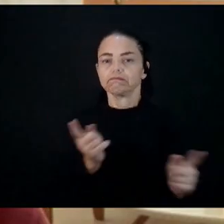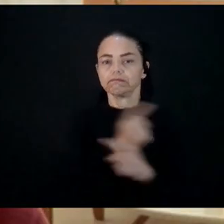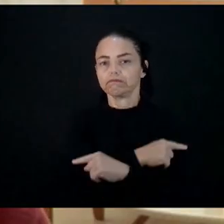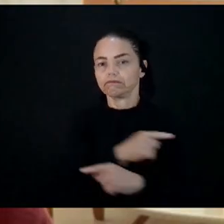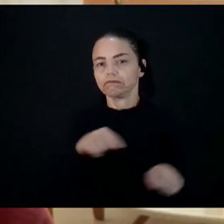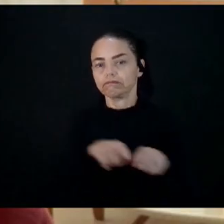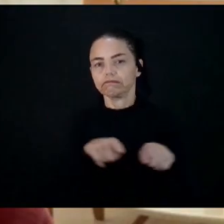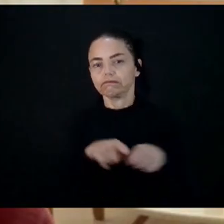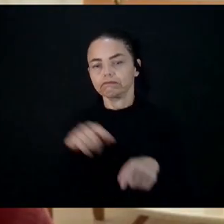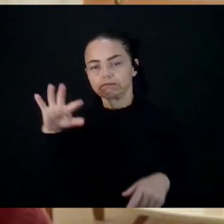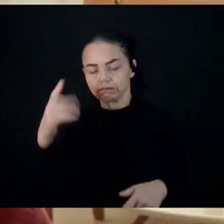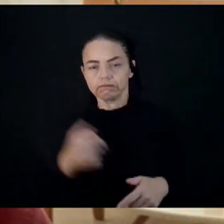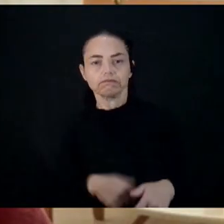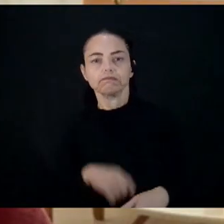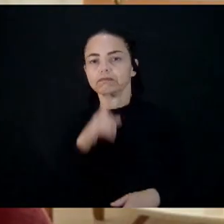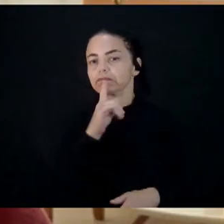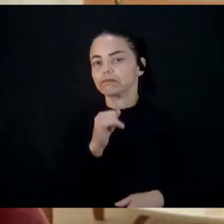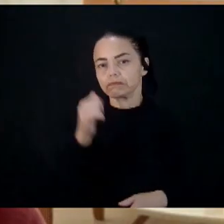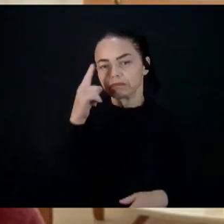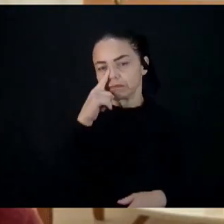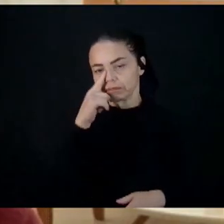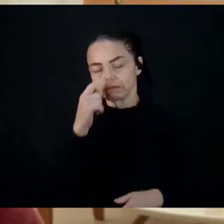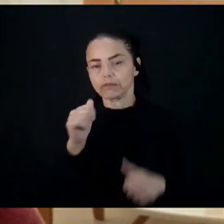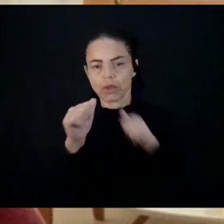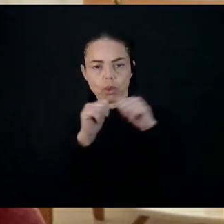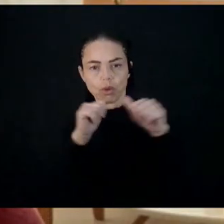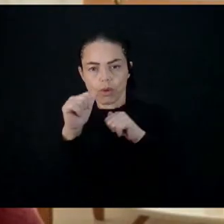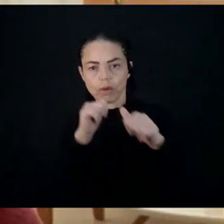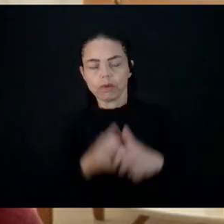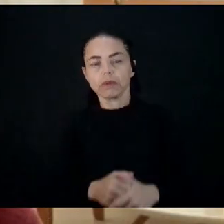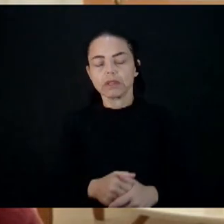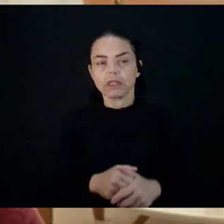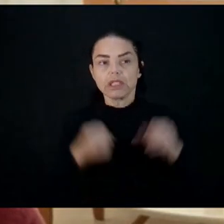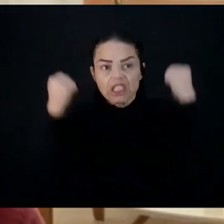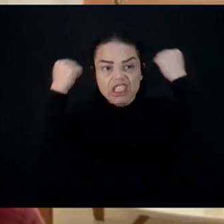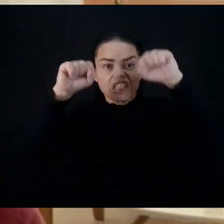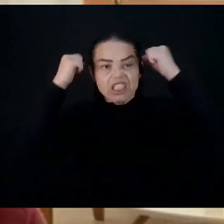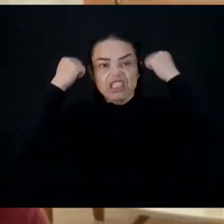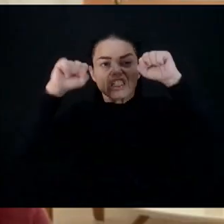acontece quando o pai ou a mãe bebem e ficam muito agressivos,